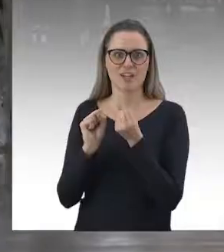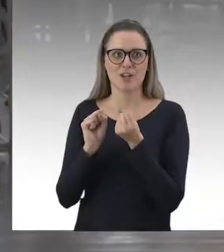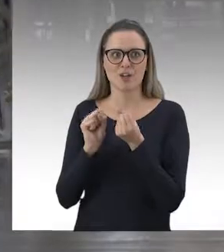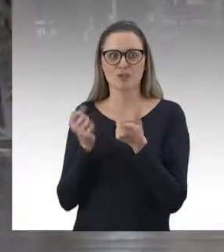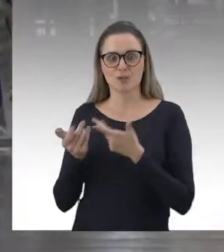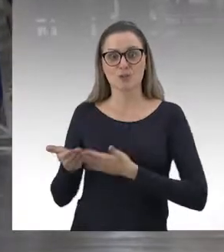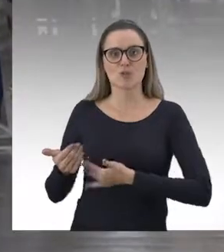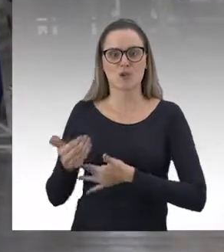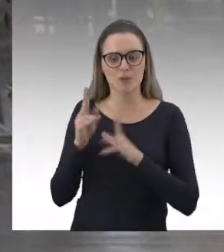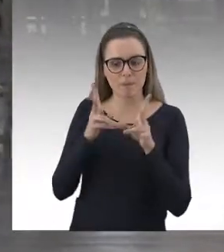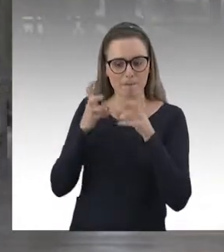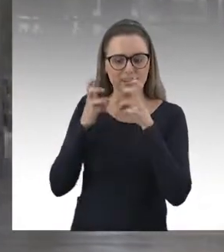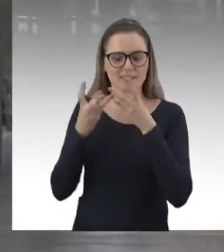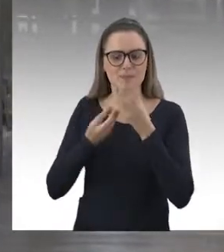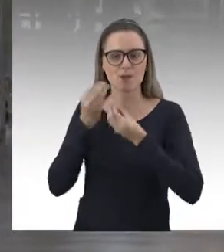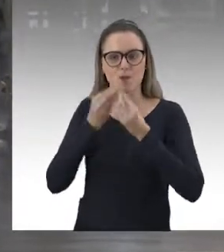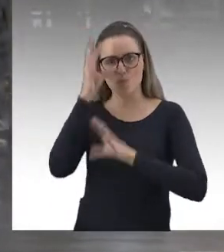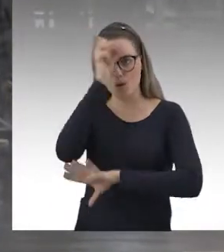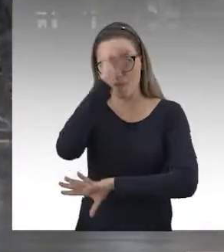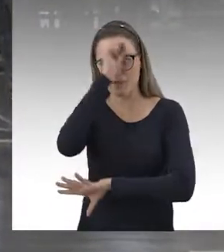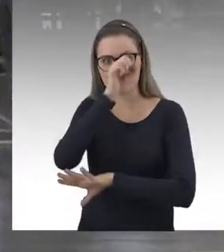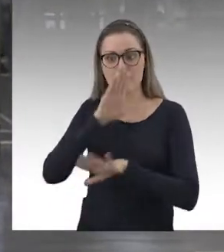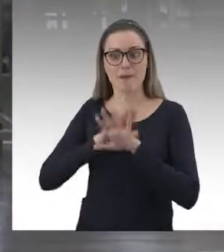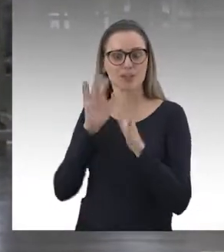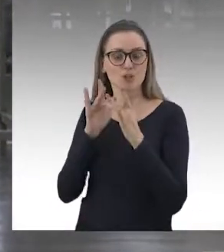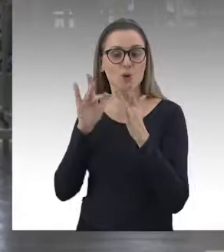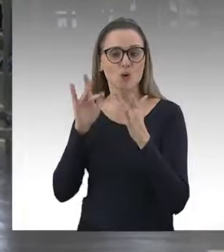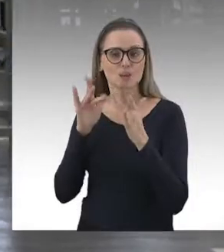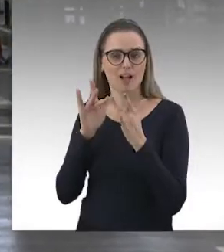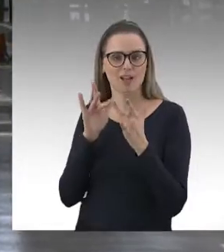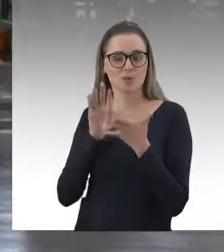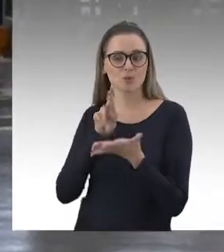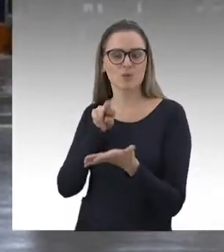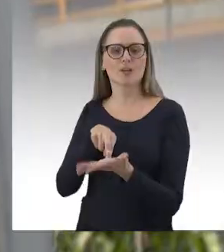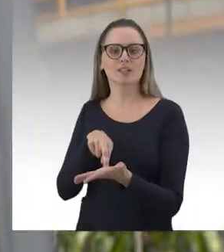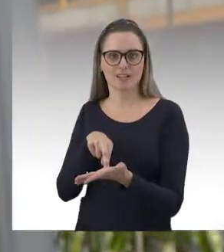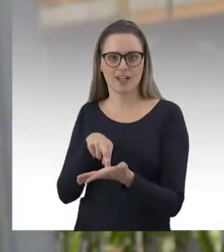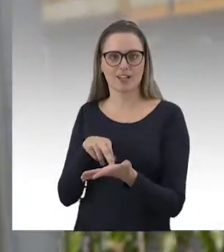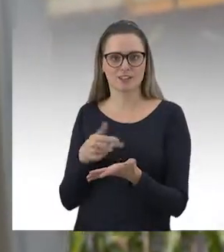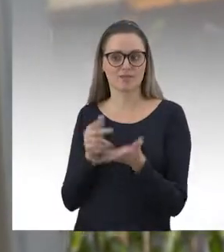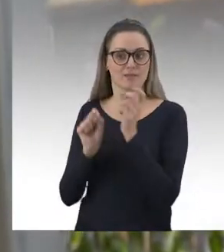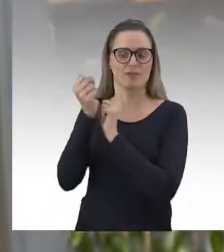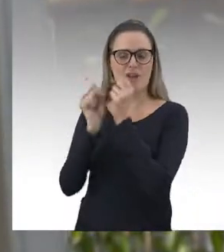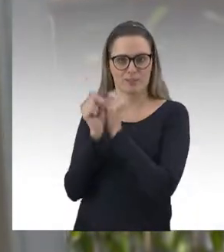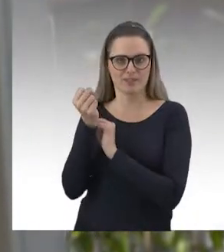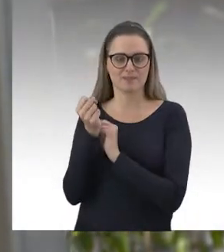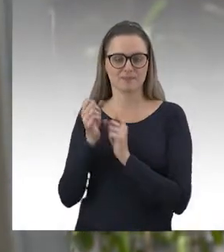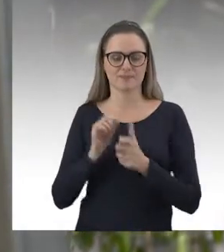possível, para que eles tenham um ambiente aprendizado mais perto do real de fábrica. Né?